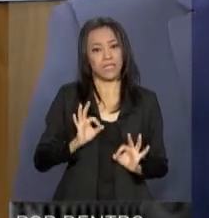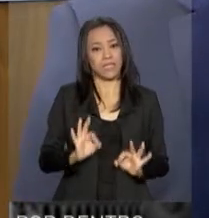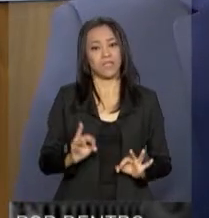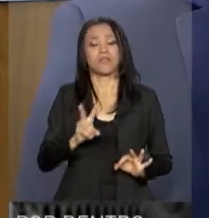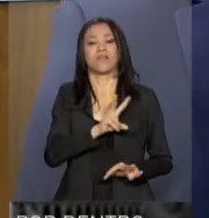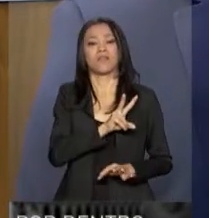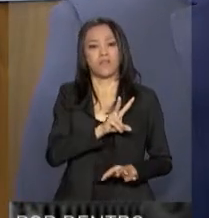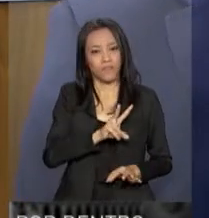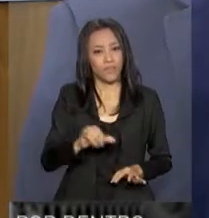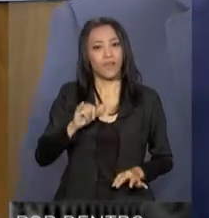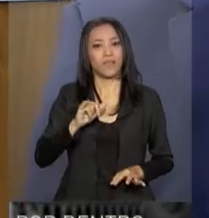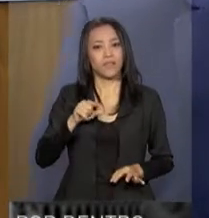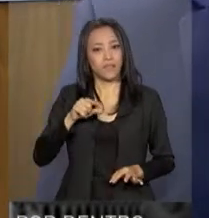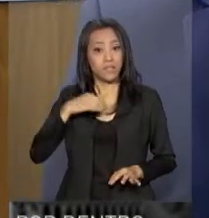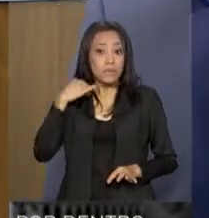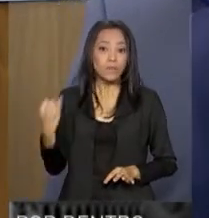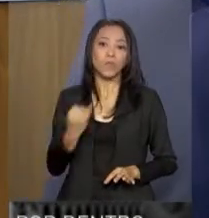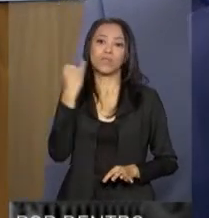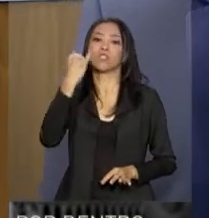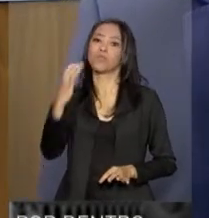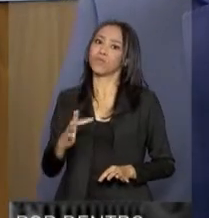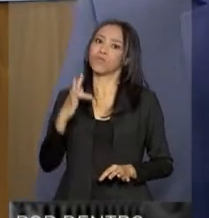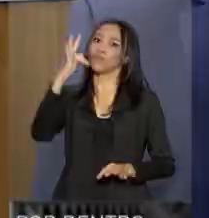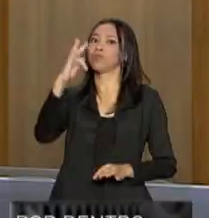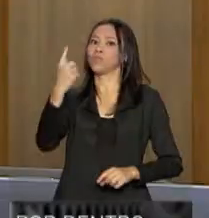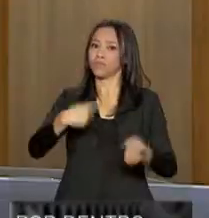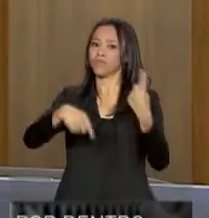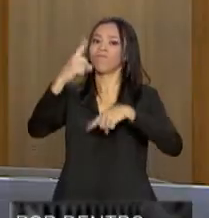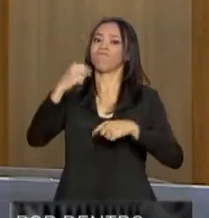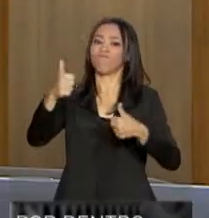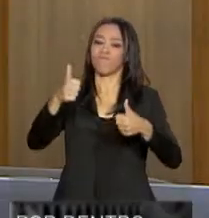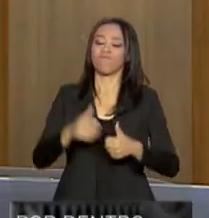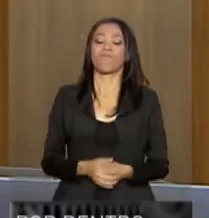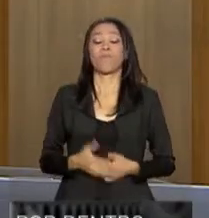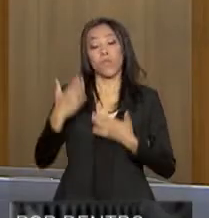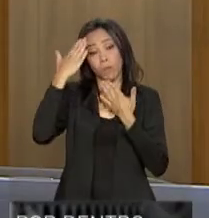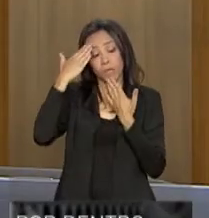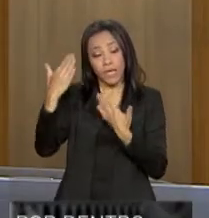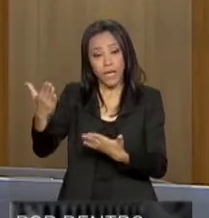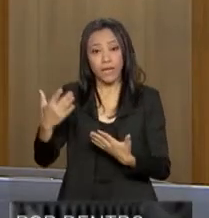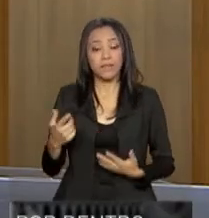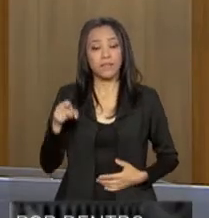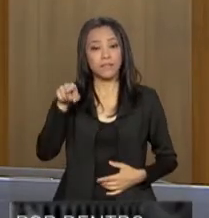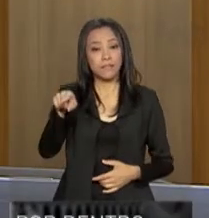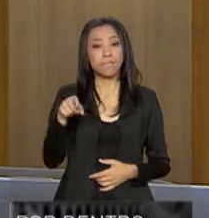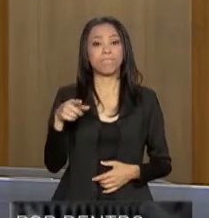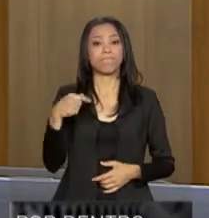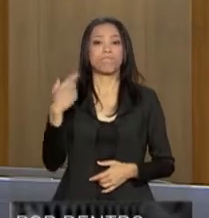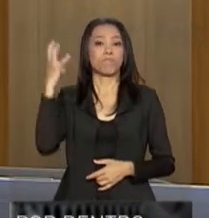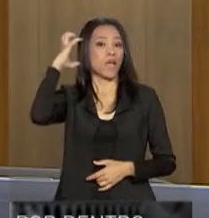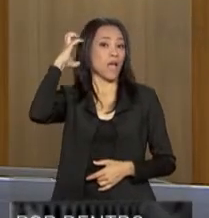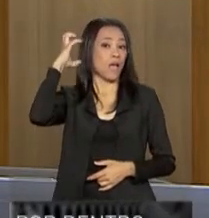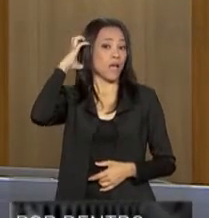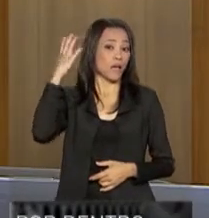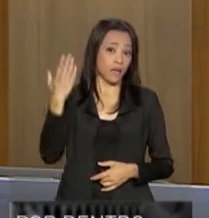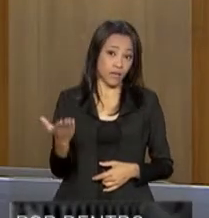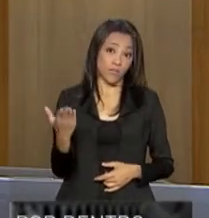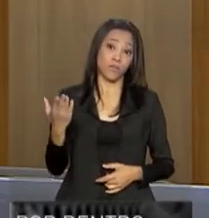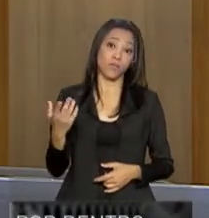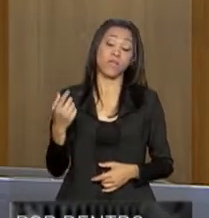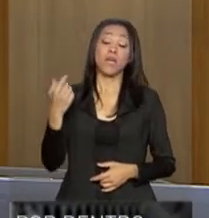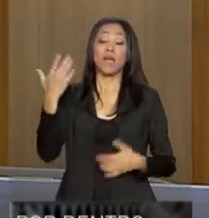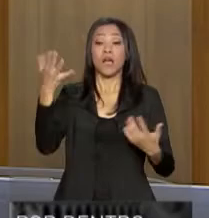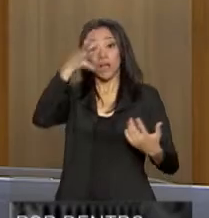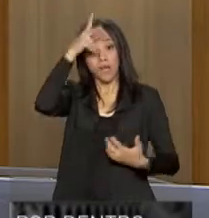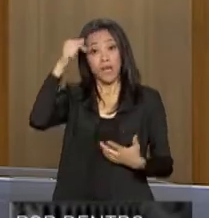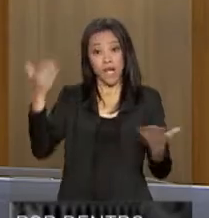passo importante para um futuro mais próspero obrigadas desde o nascimento da rádio rio mar fm e com essa participação de manaus a